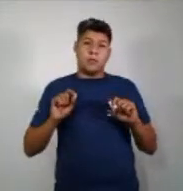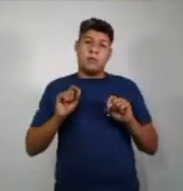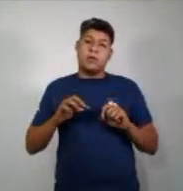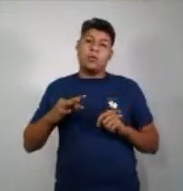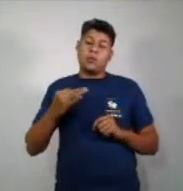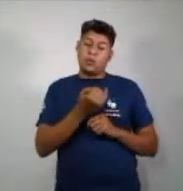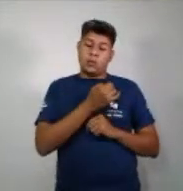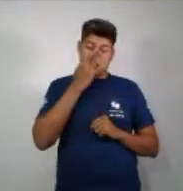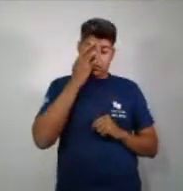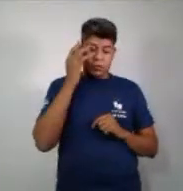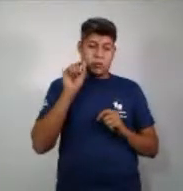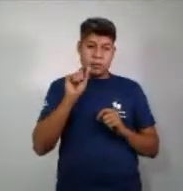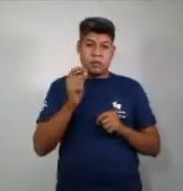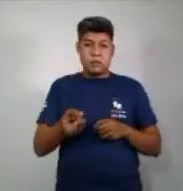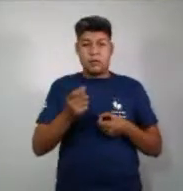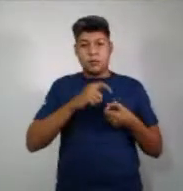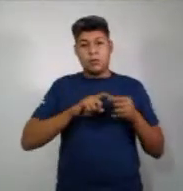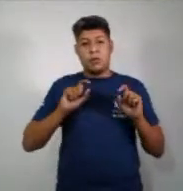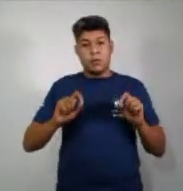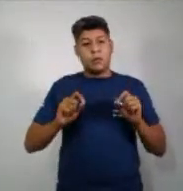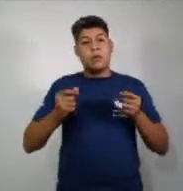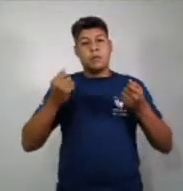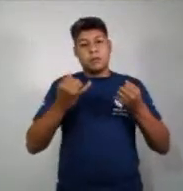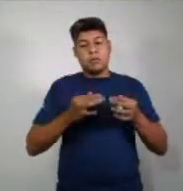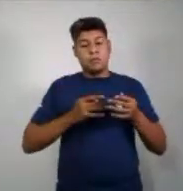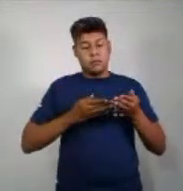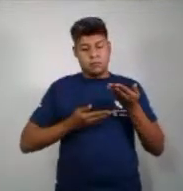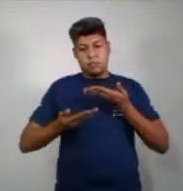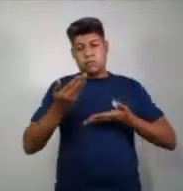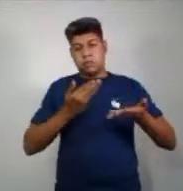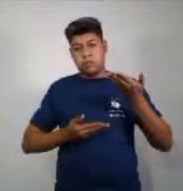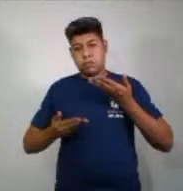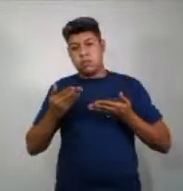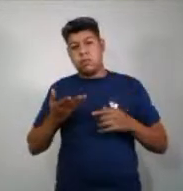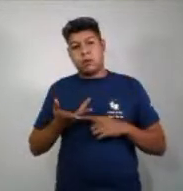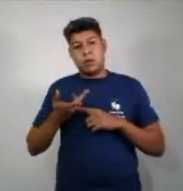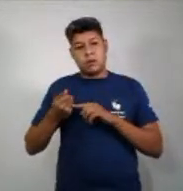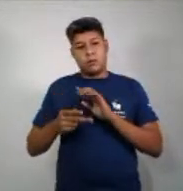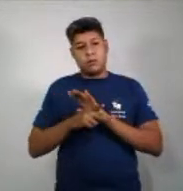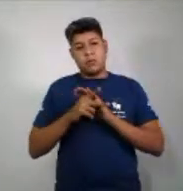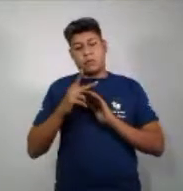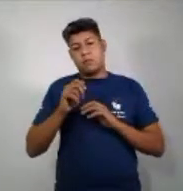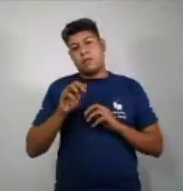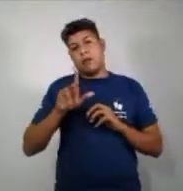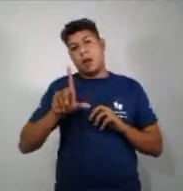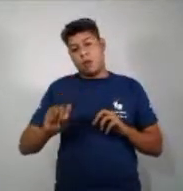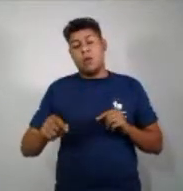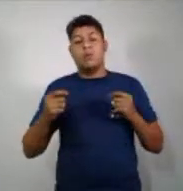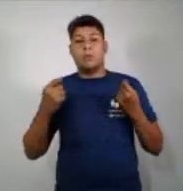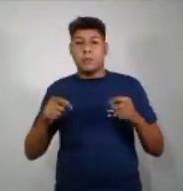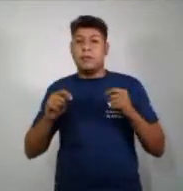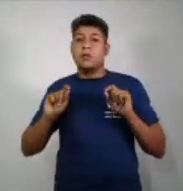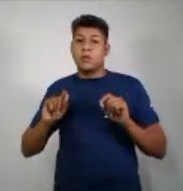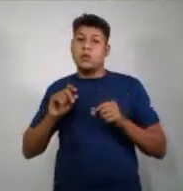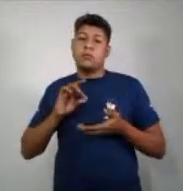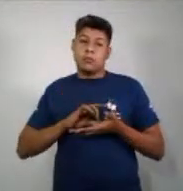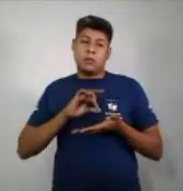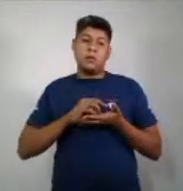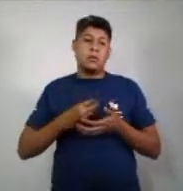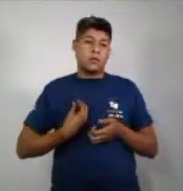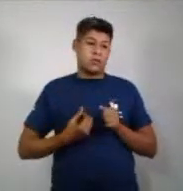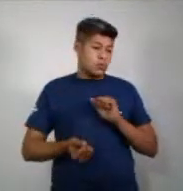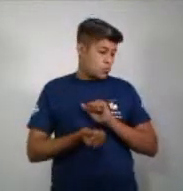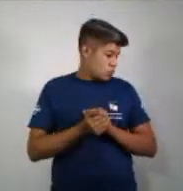está devolvendo ao mercado a obra do Paulo Rona, que precisa de fato É estar